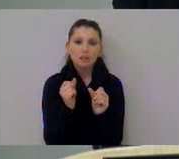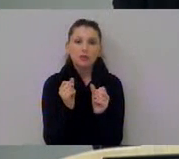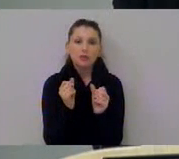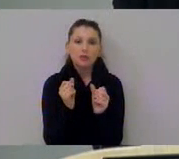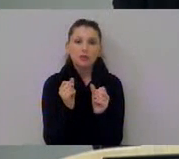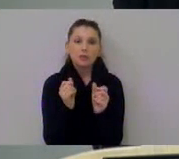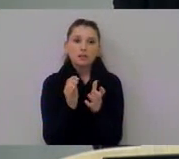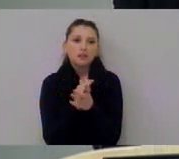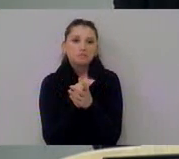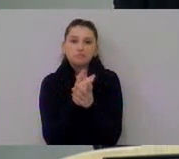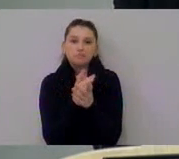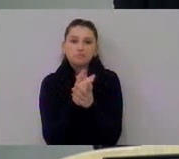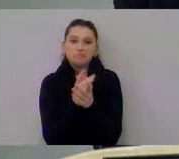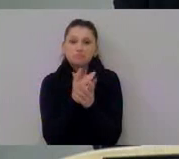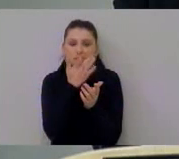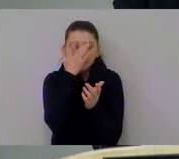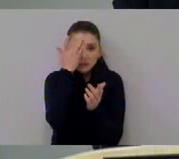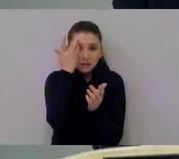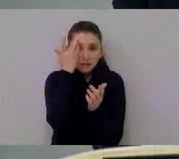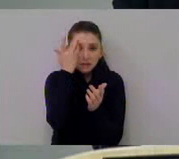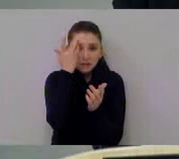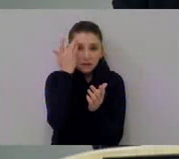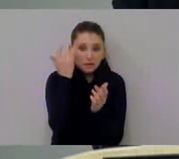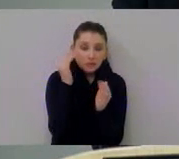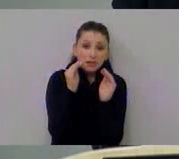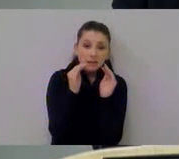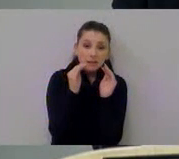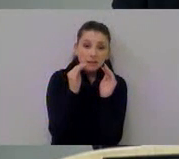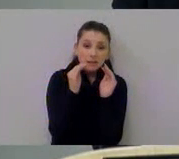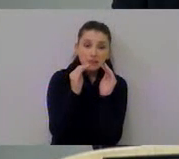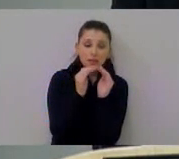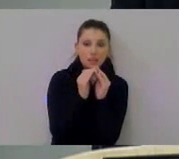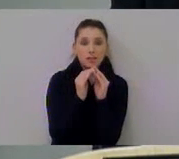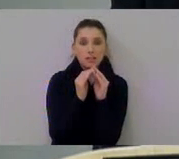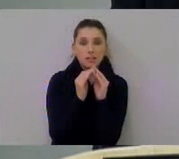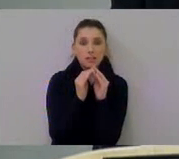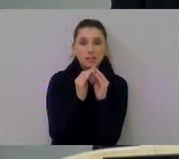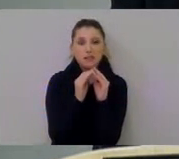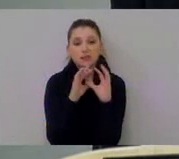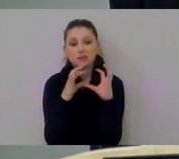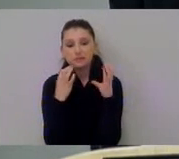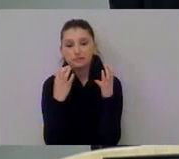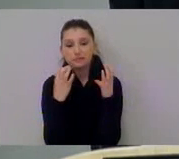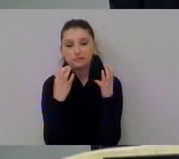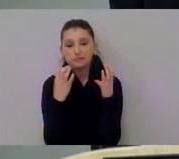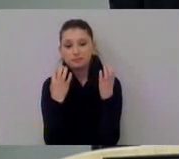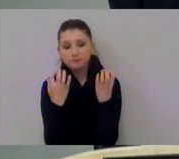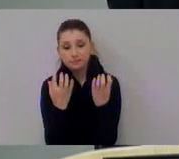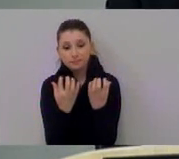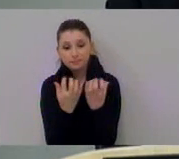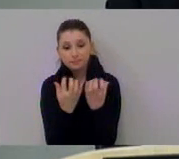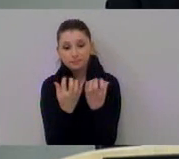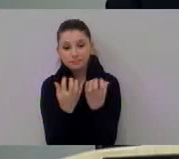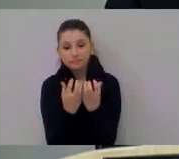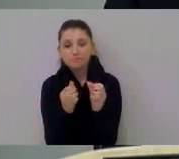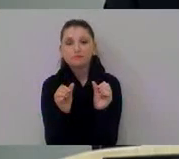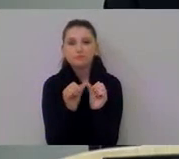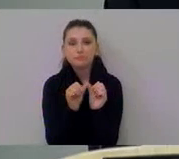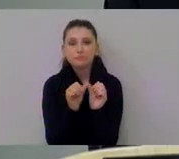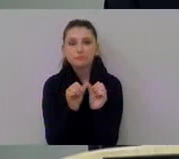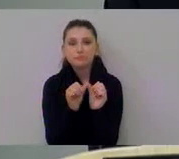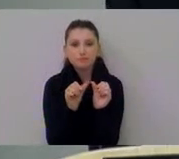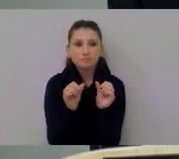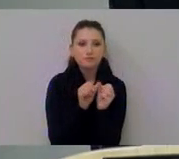comunidade, sobre a construção construção de um trevo